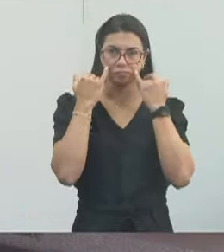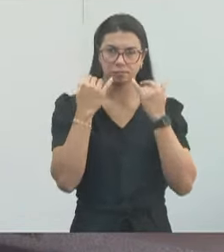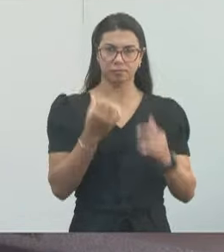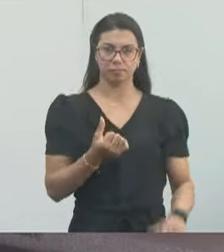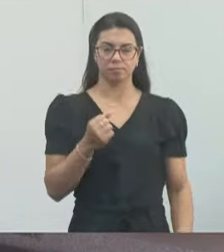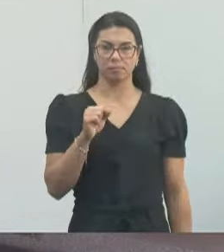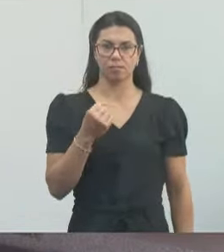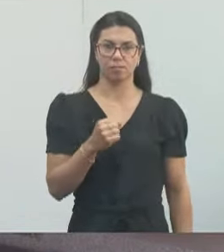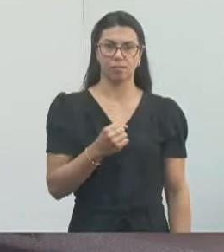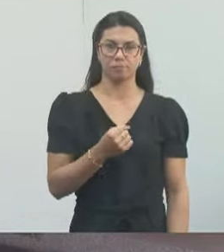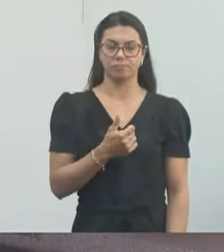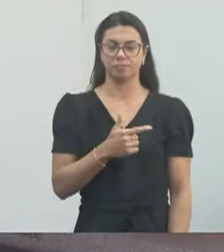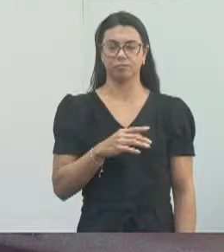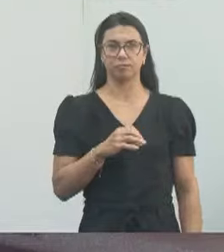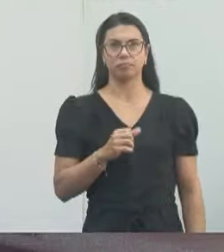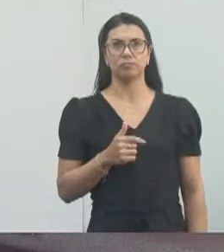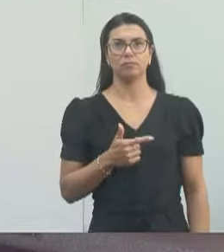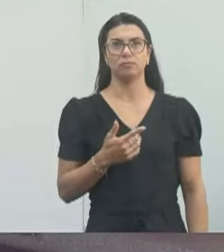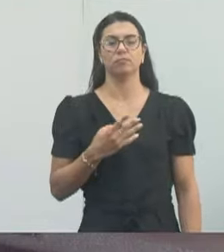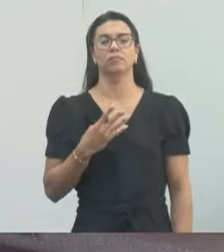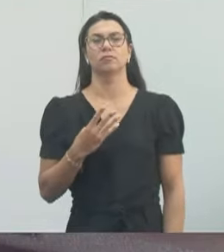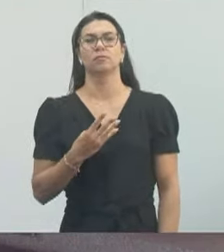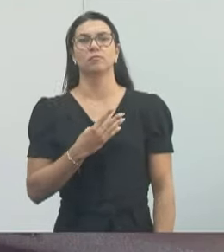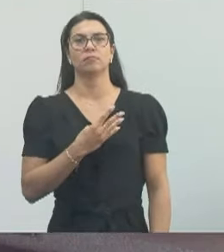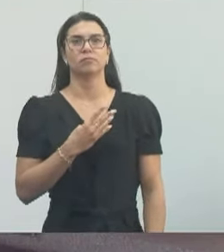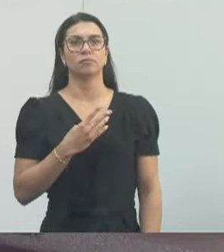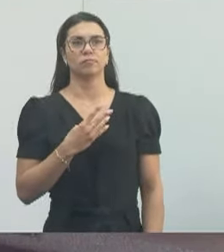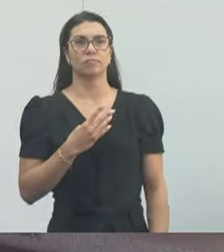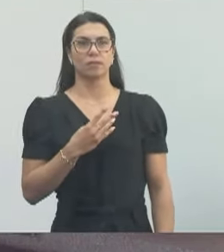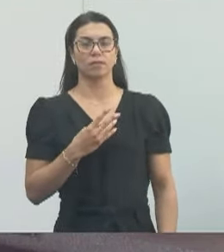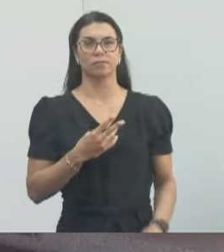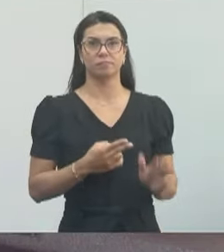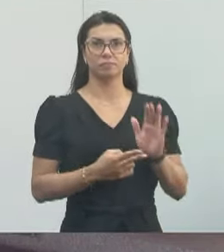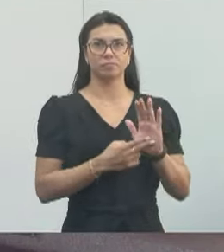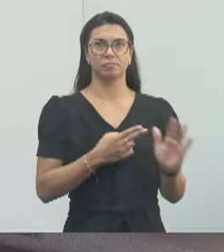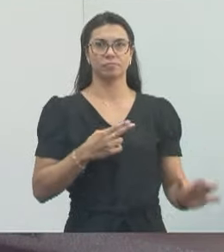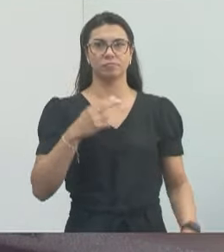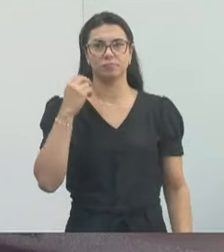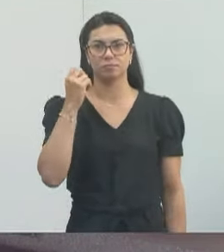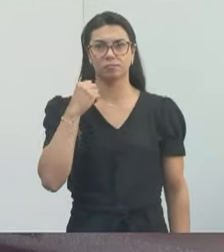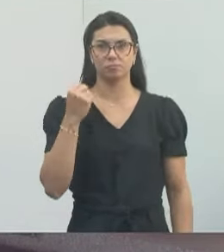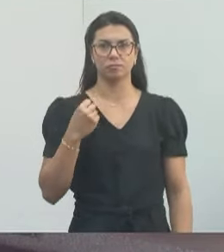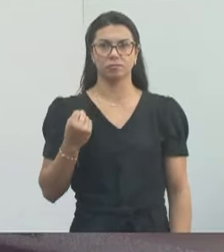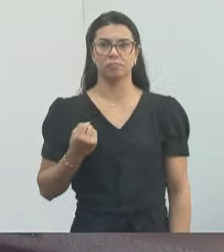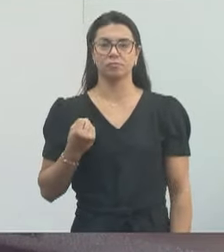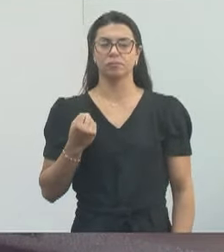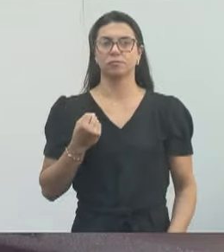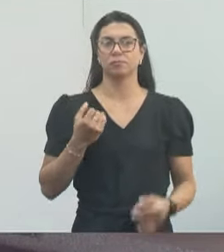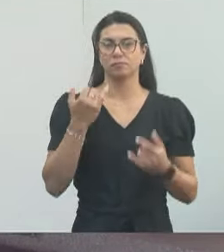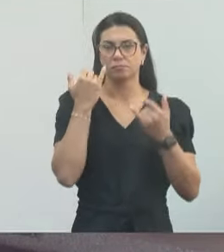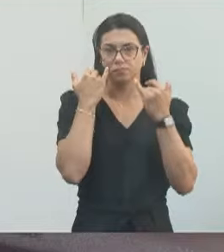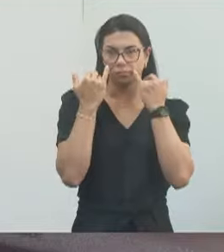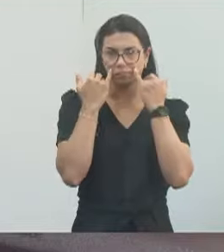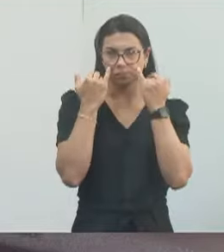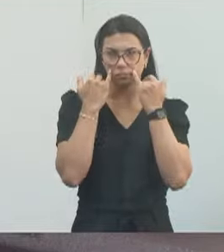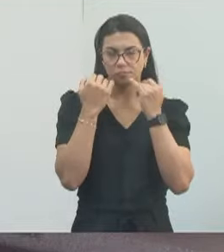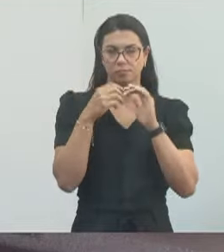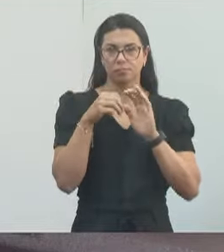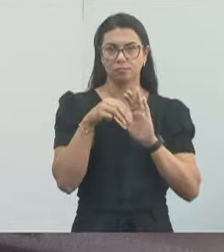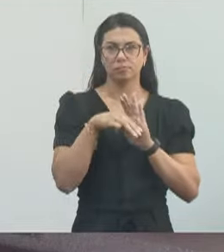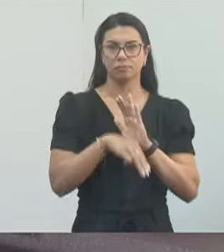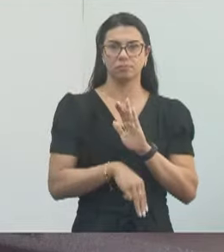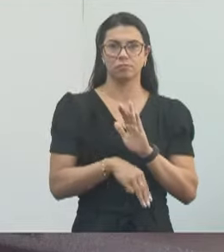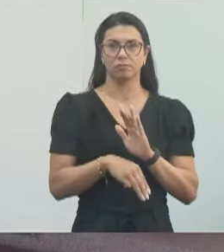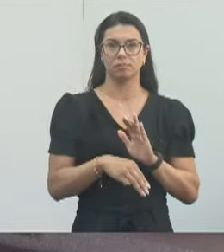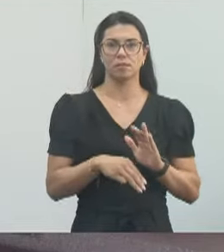68/2022 de autoria da vereadora Sônia Regina Gonçalves venho prestar as seguintes informações Segue o memorando